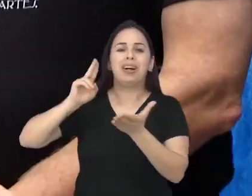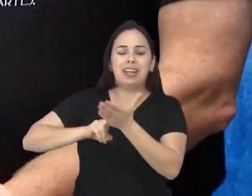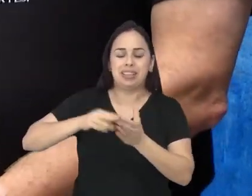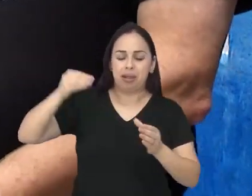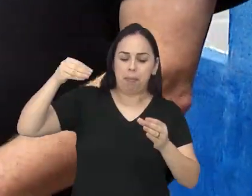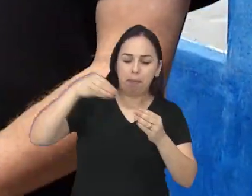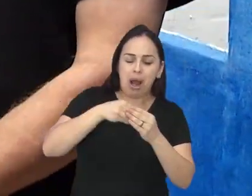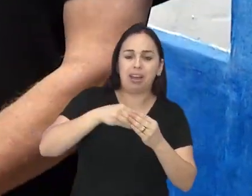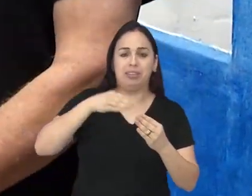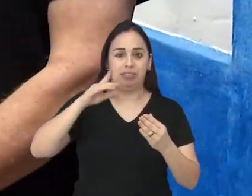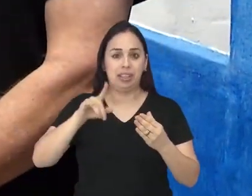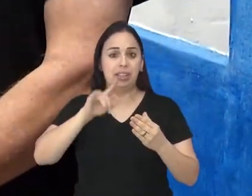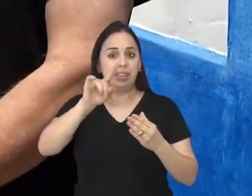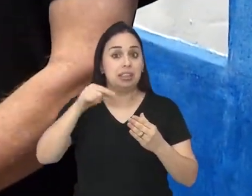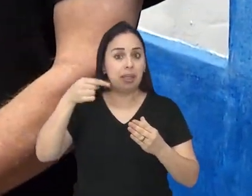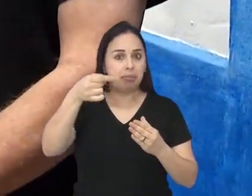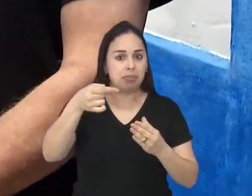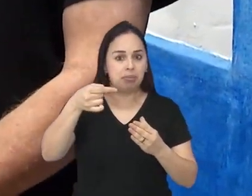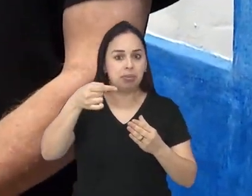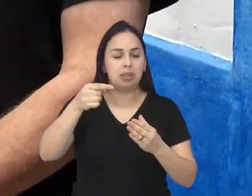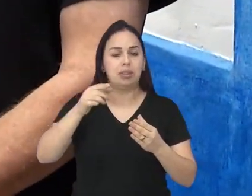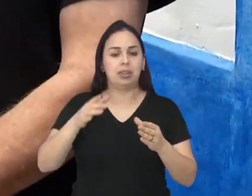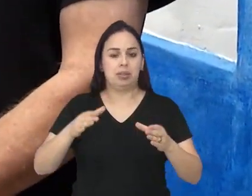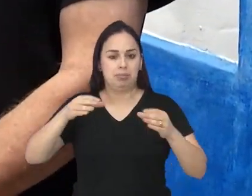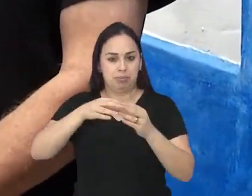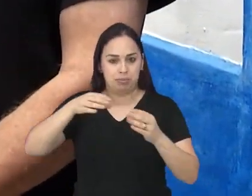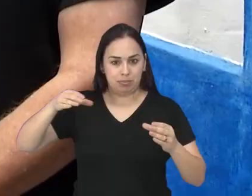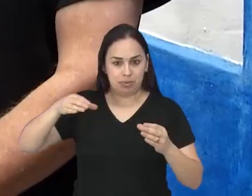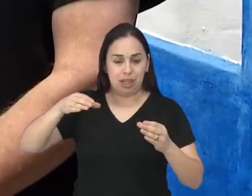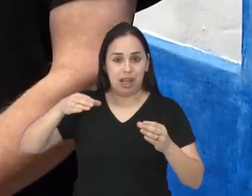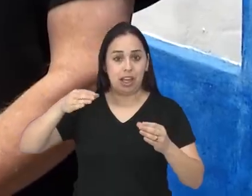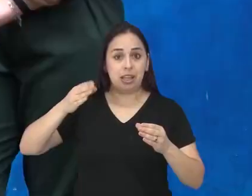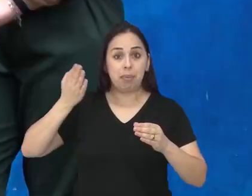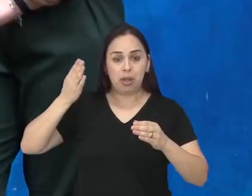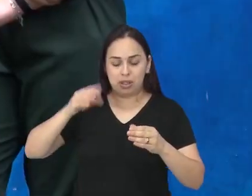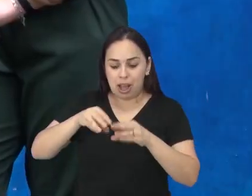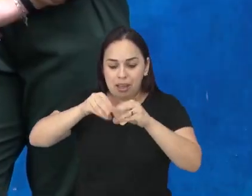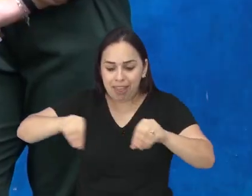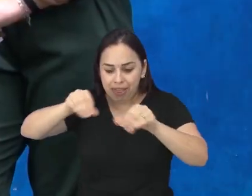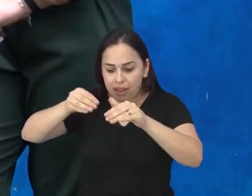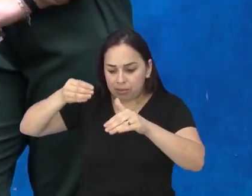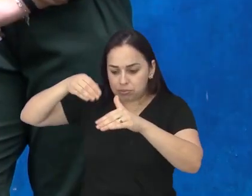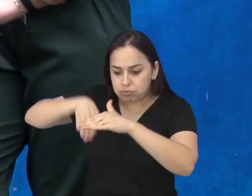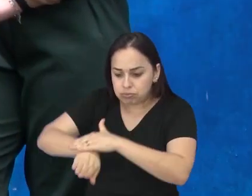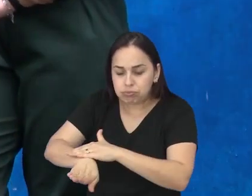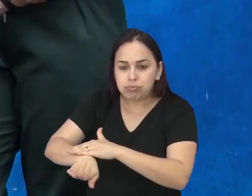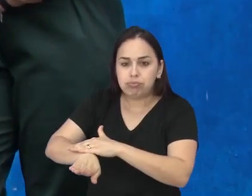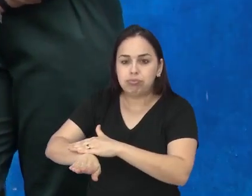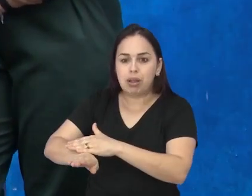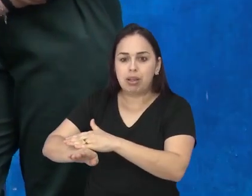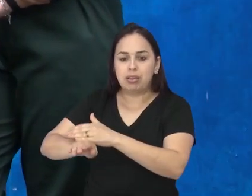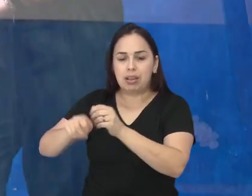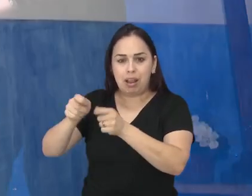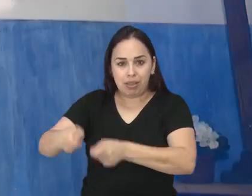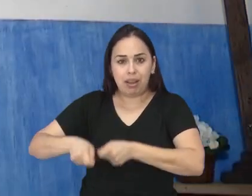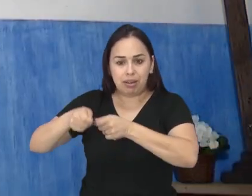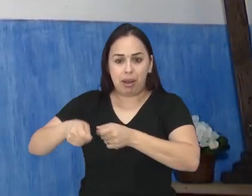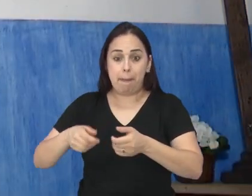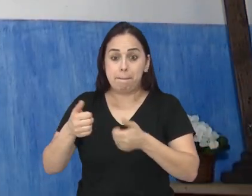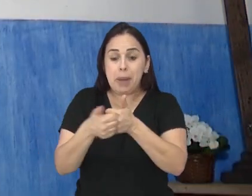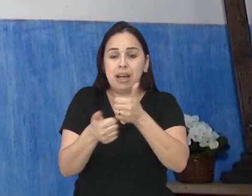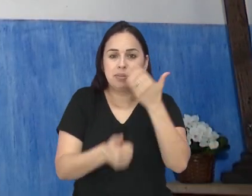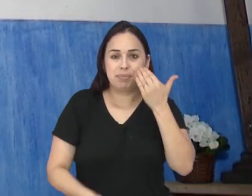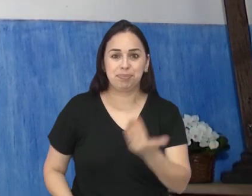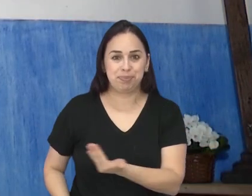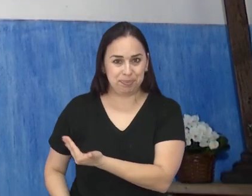registrado numa carta. Essa carta foi colocada numa cápsula e a cápsula está enterrada ali. No retábulo. No retábulo